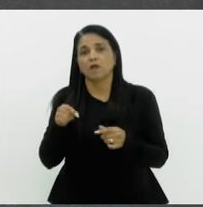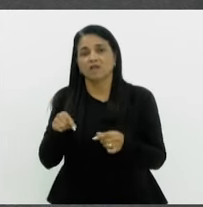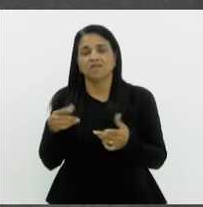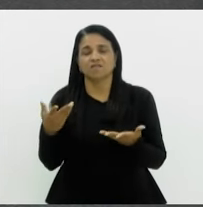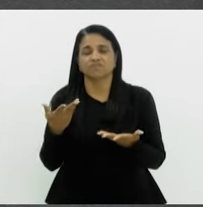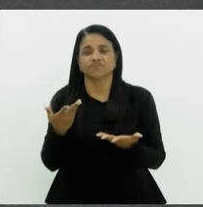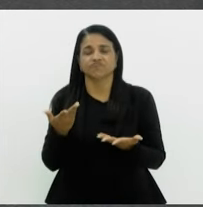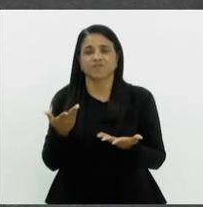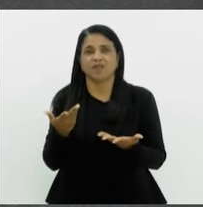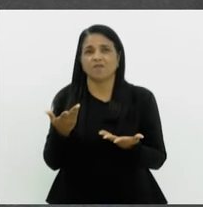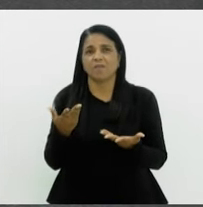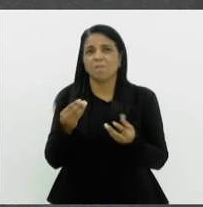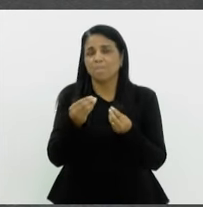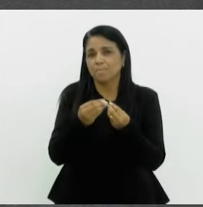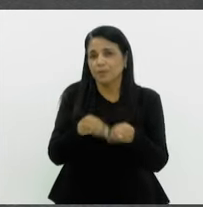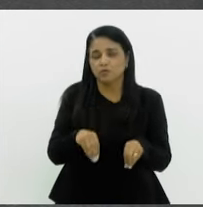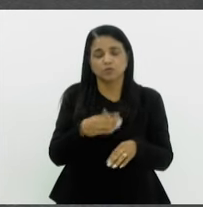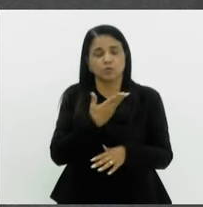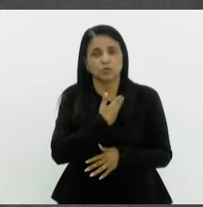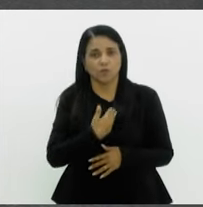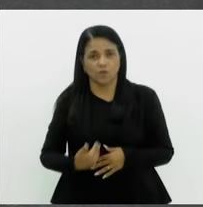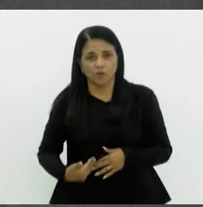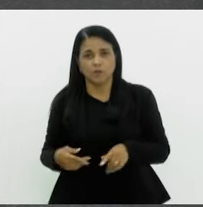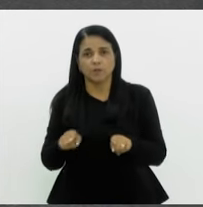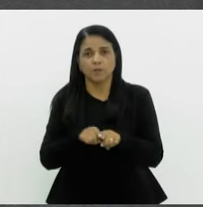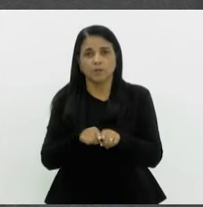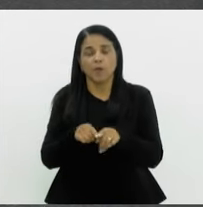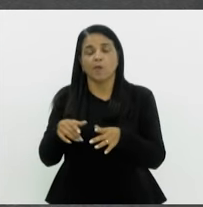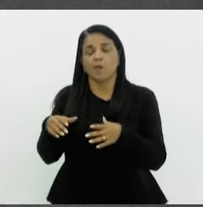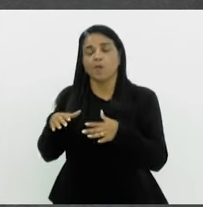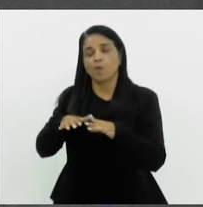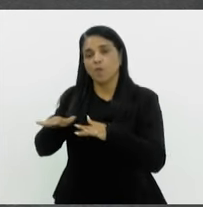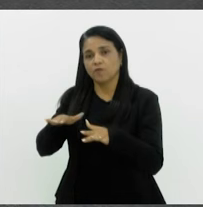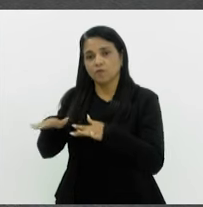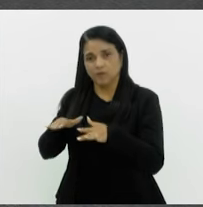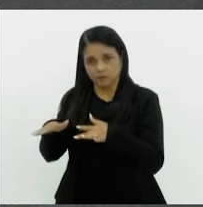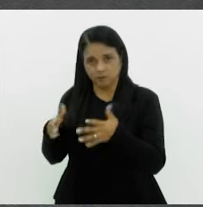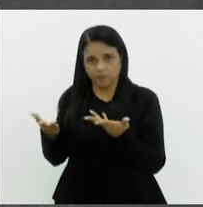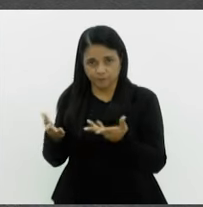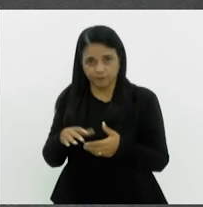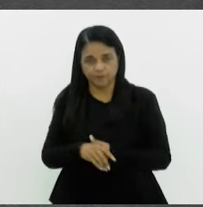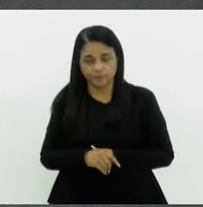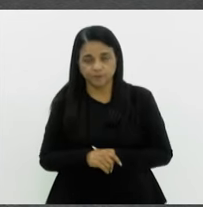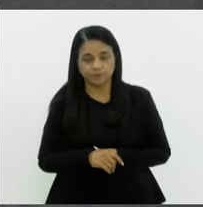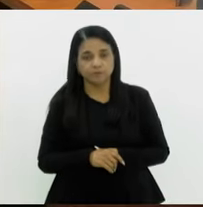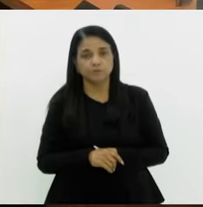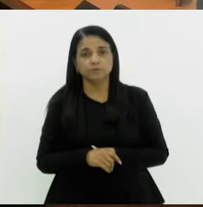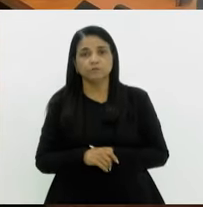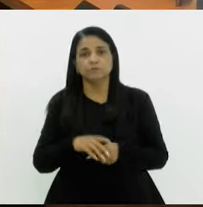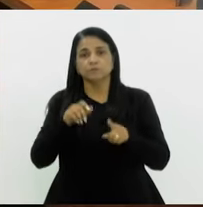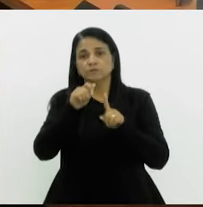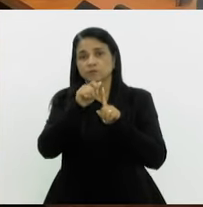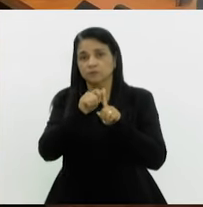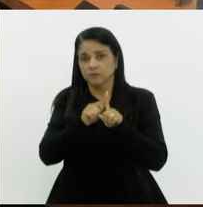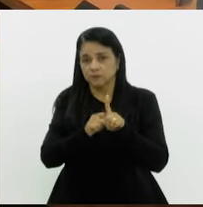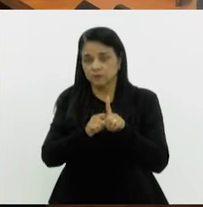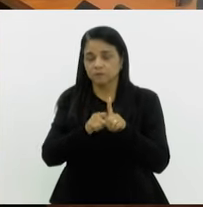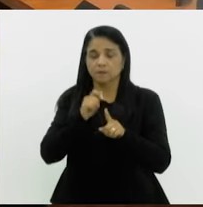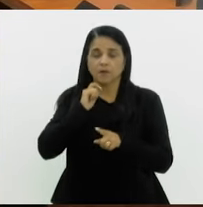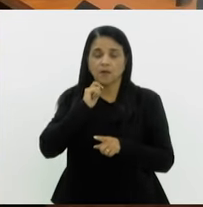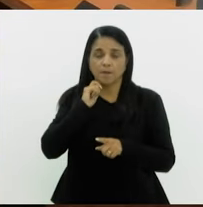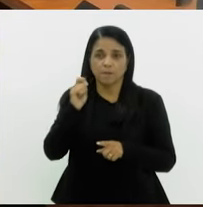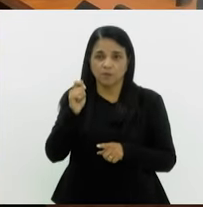desgasta não apenas o governo dele, mas o próprio Movimento Sem Terra. O Abril Vermelho, nós estamos terminando o mês de